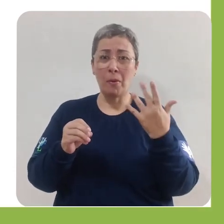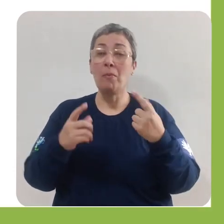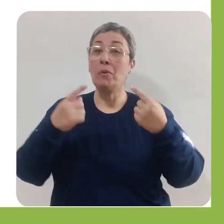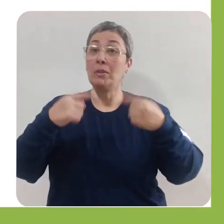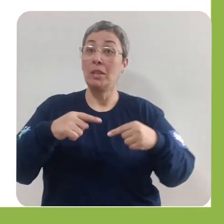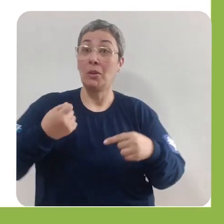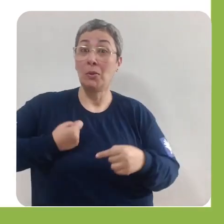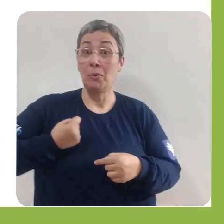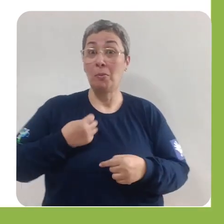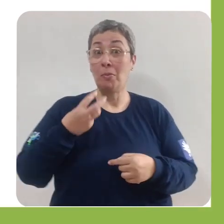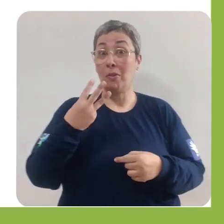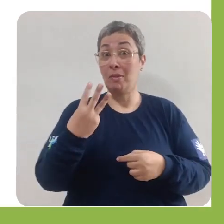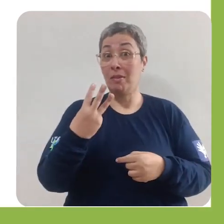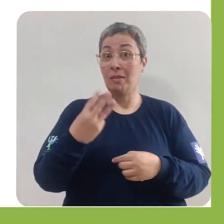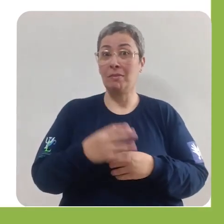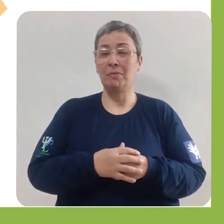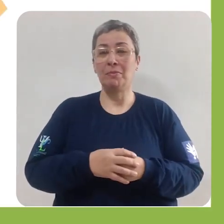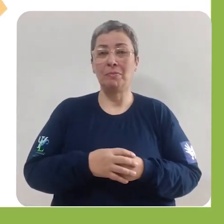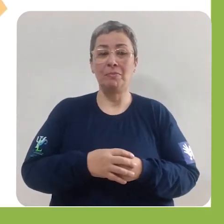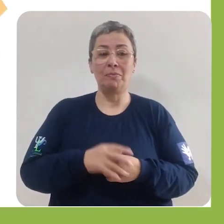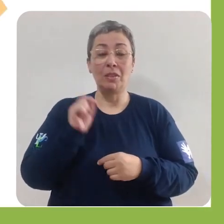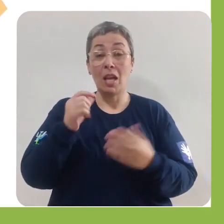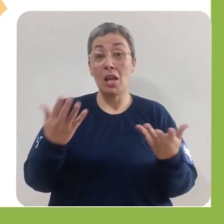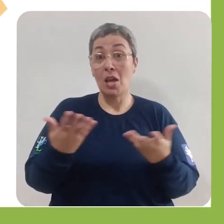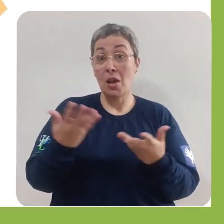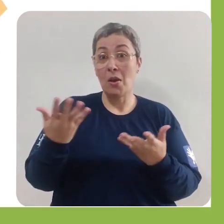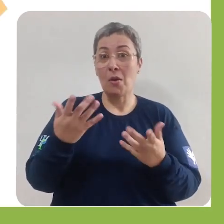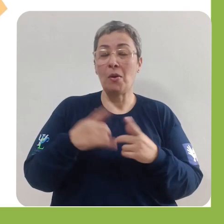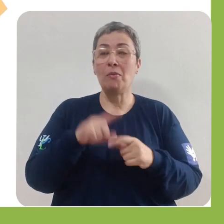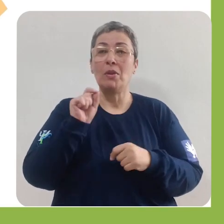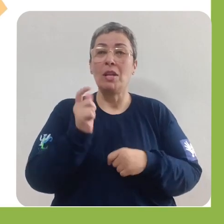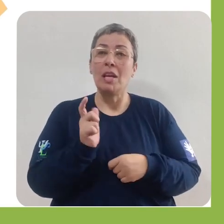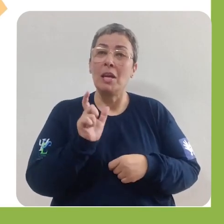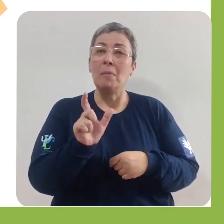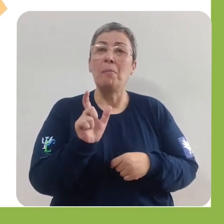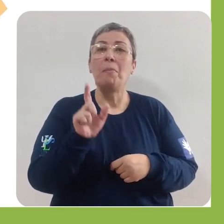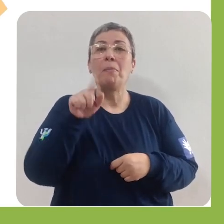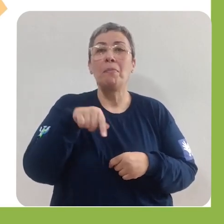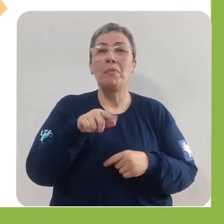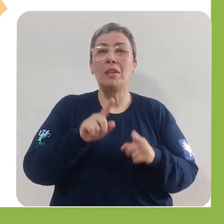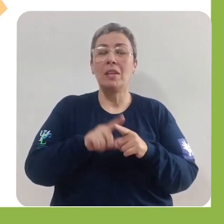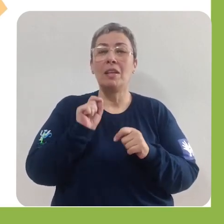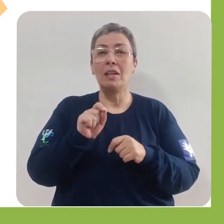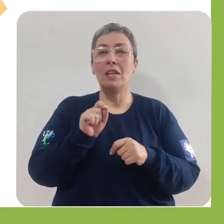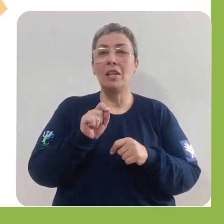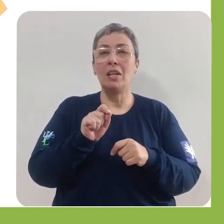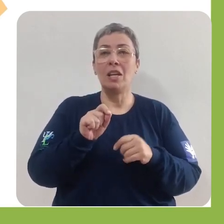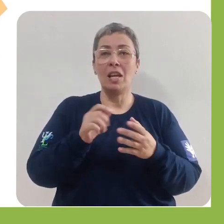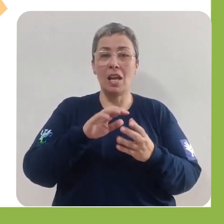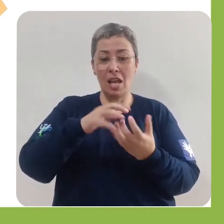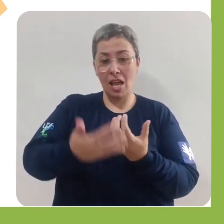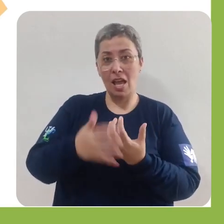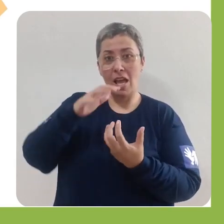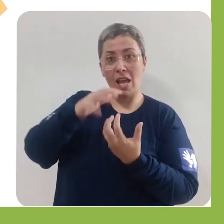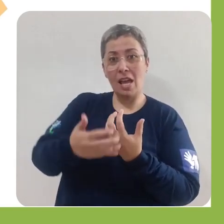Desafio número 3. Agora a palavra é repolho.